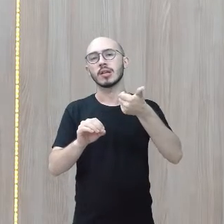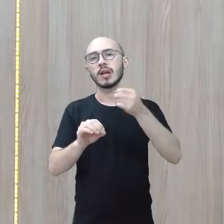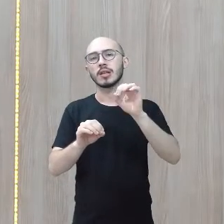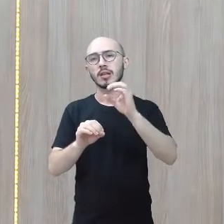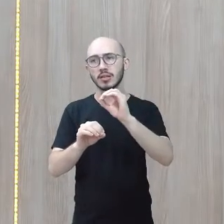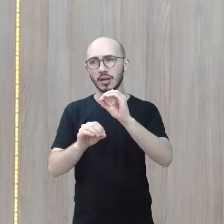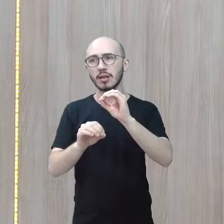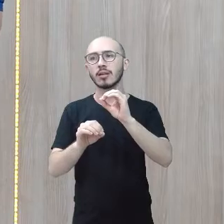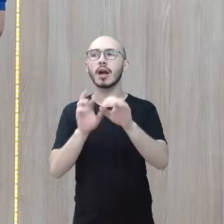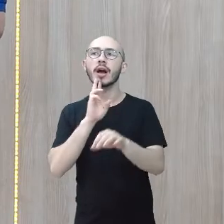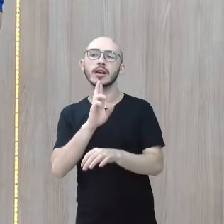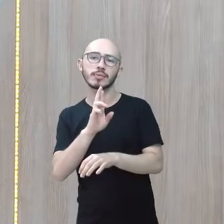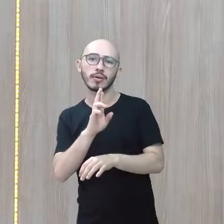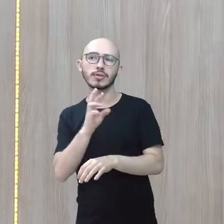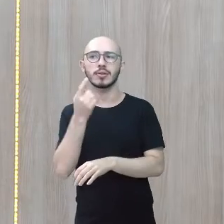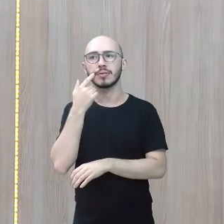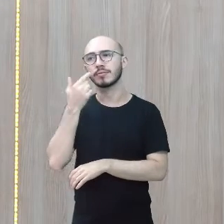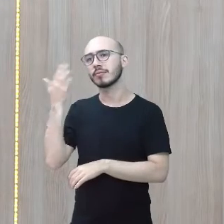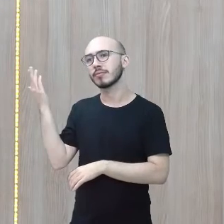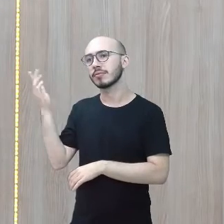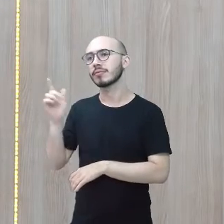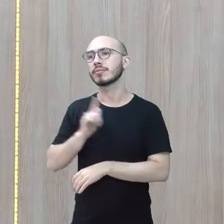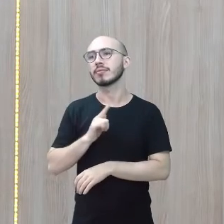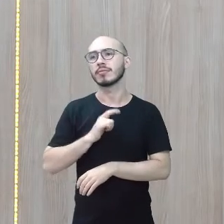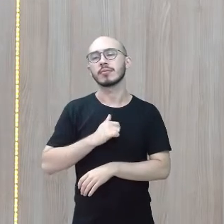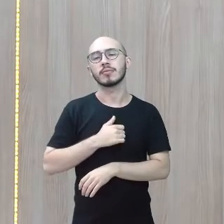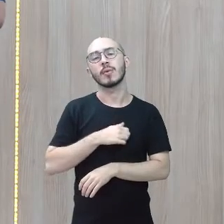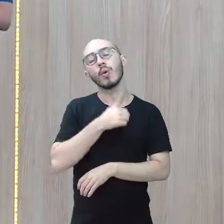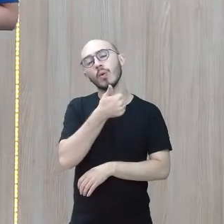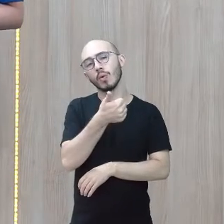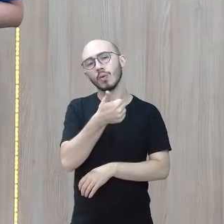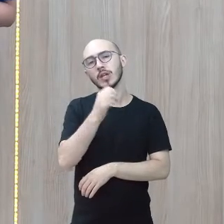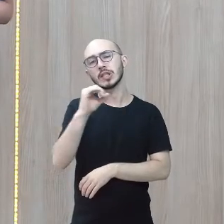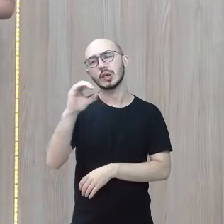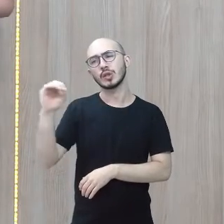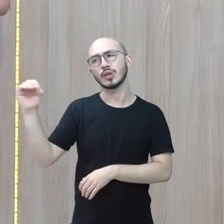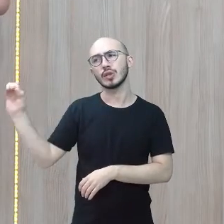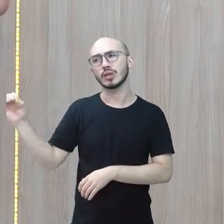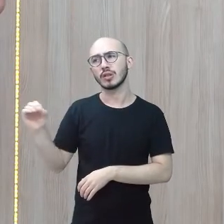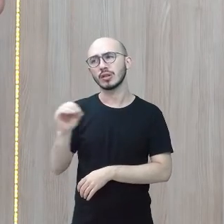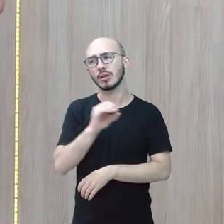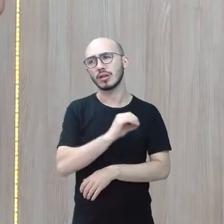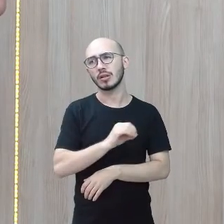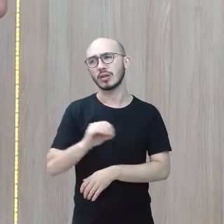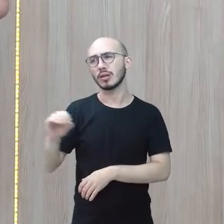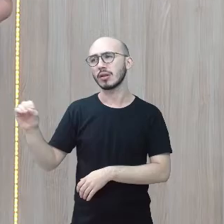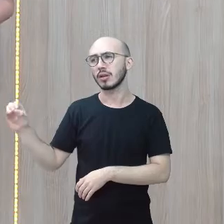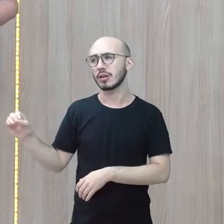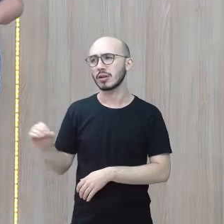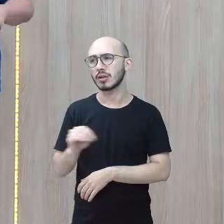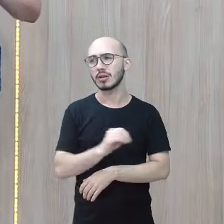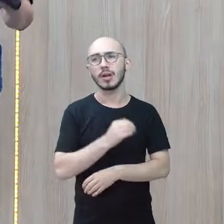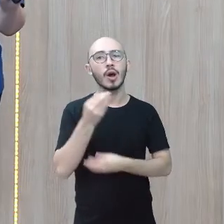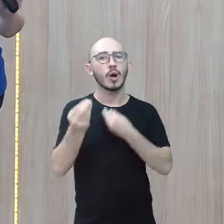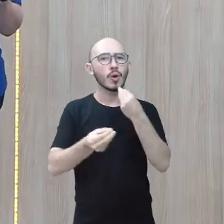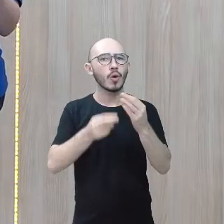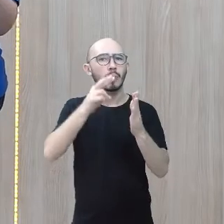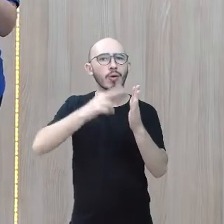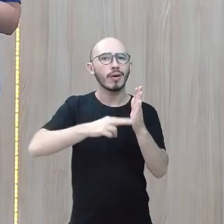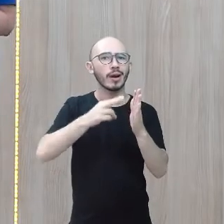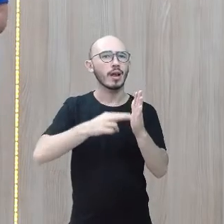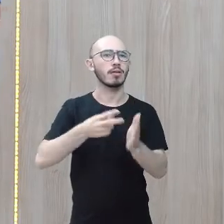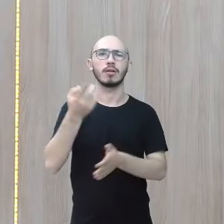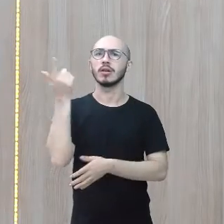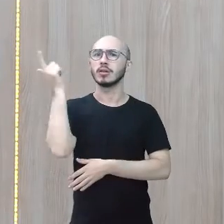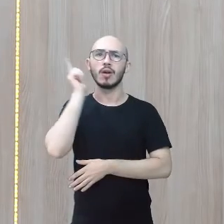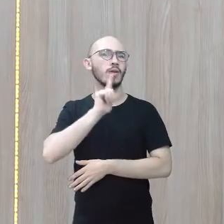que vai me dar essa resposta do 1 seguido de 100 zeros. Eu acho que eu nem consigo ler esse número, professor. Esse número daí